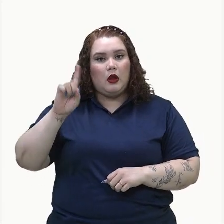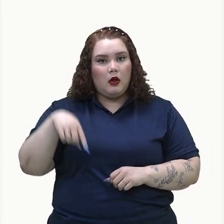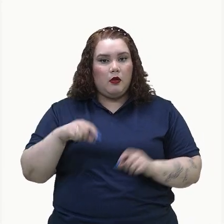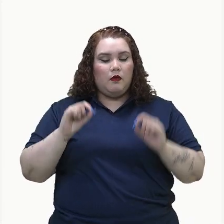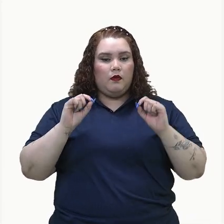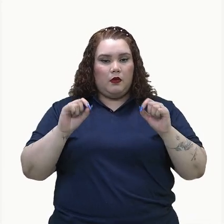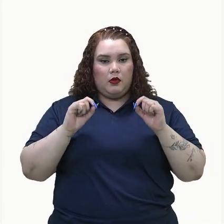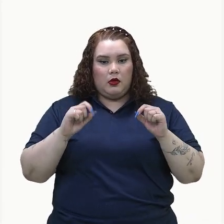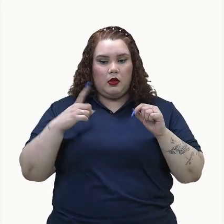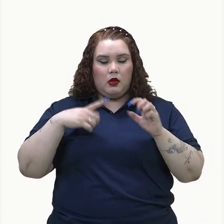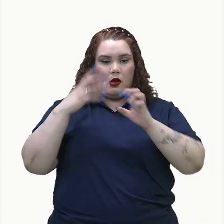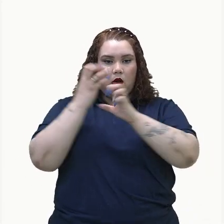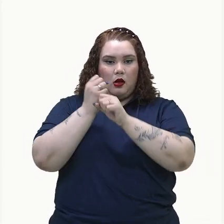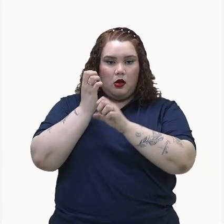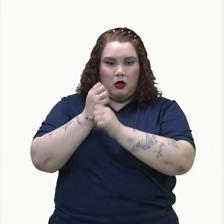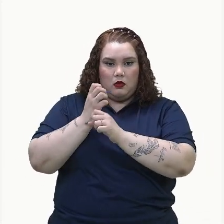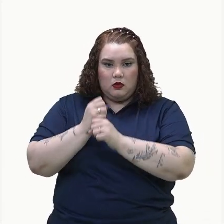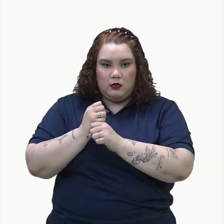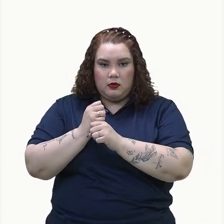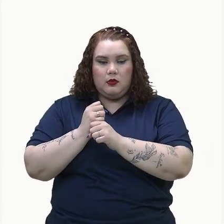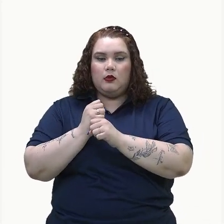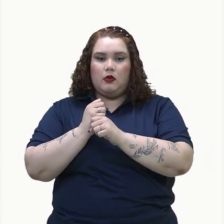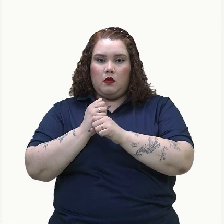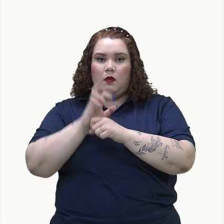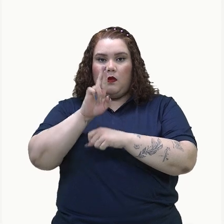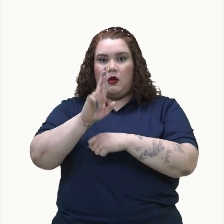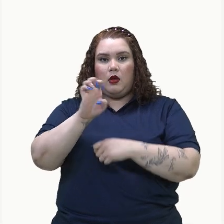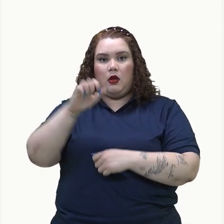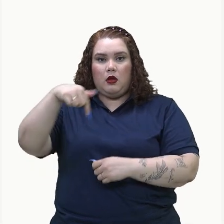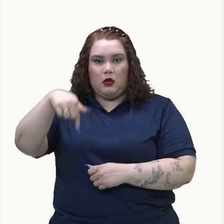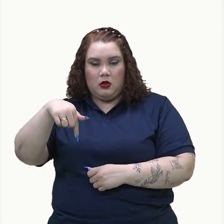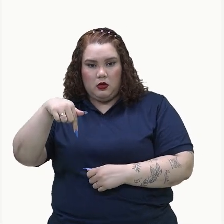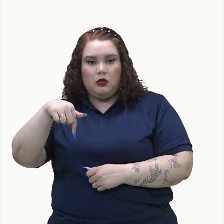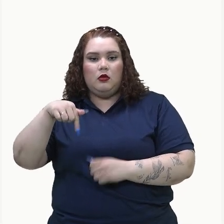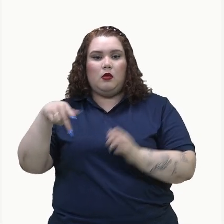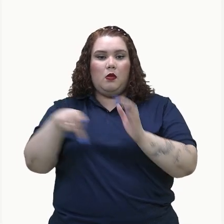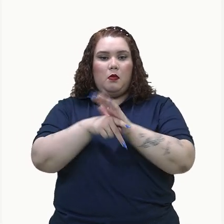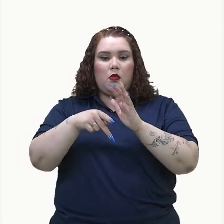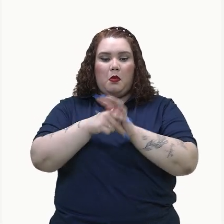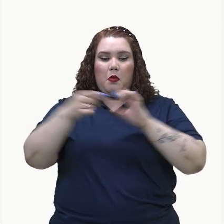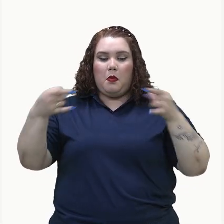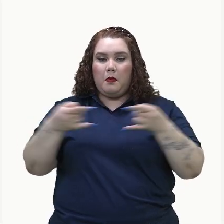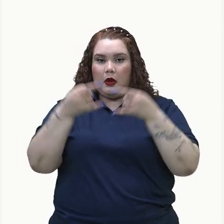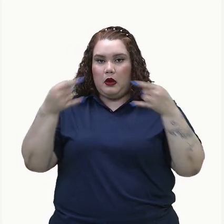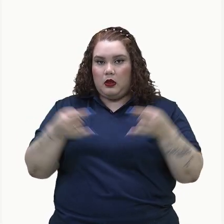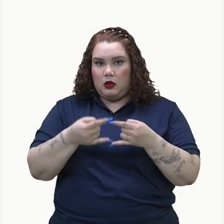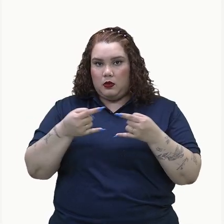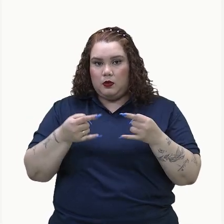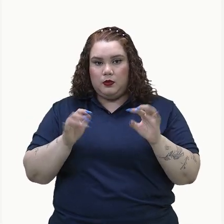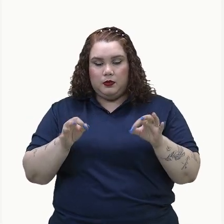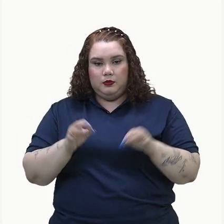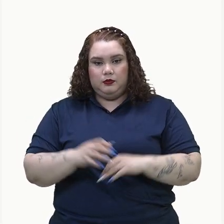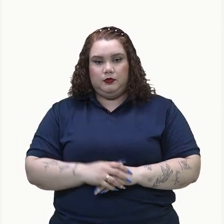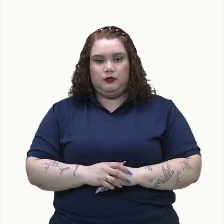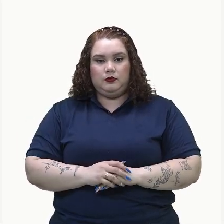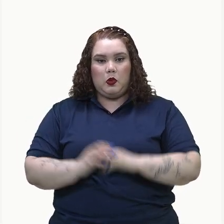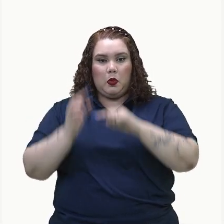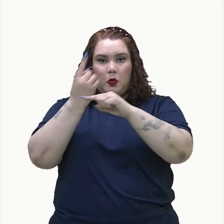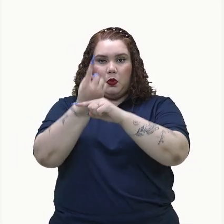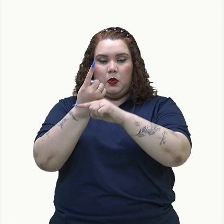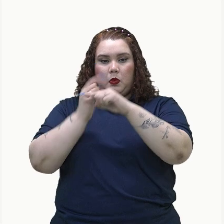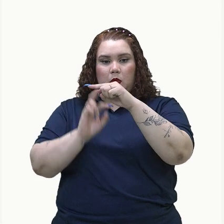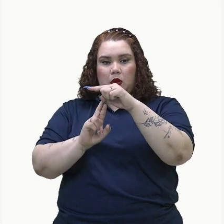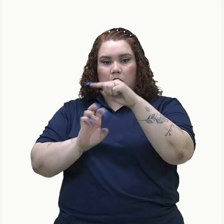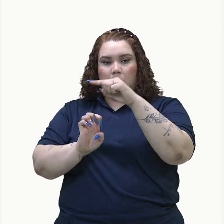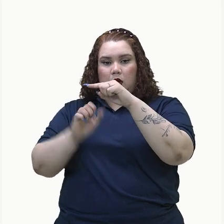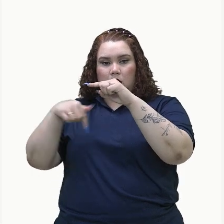exatamente como se calcula a resistência equivalente de uma associação em paralelo. Ou seja, 1 sobre RQ, o